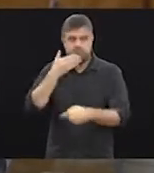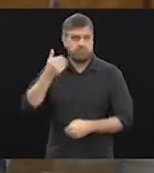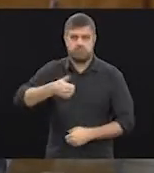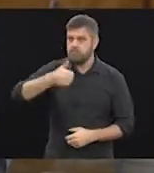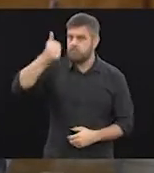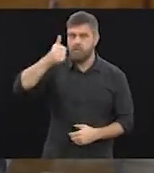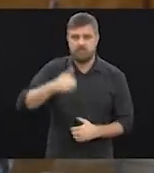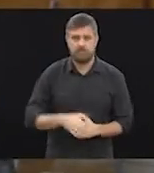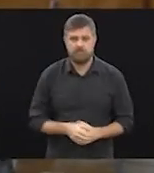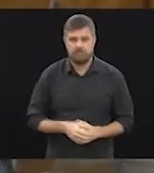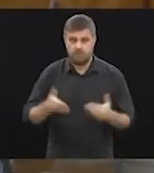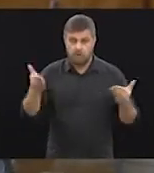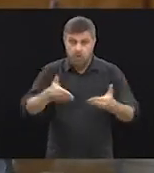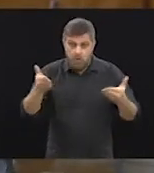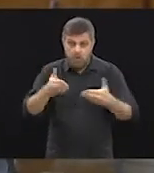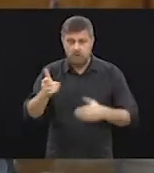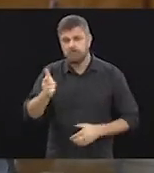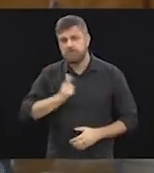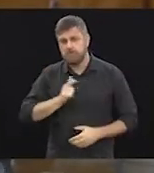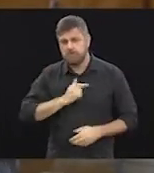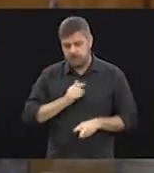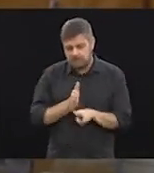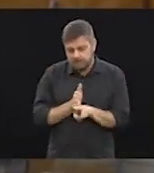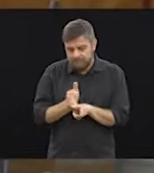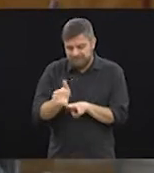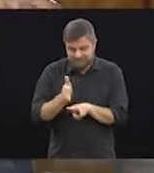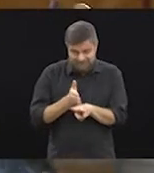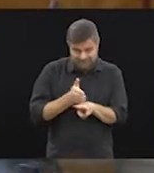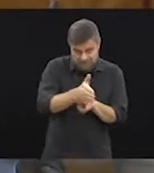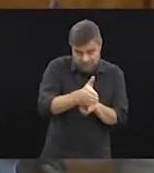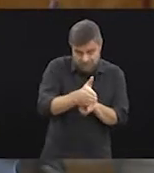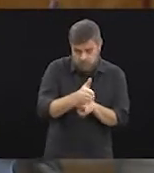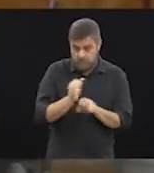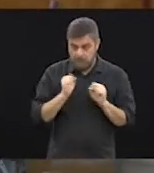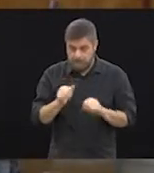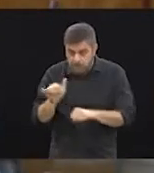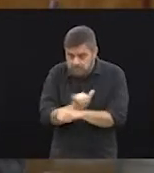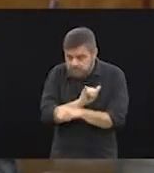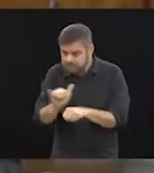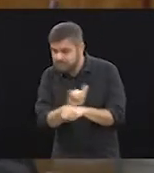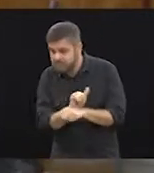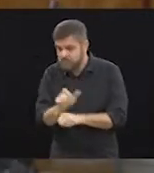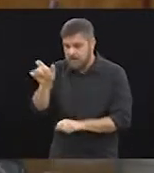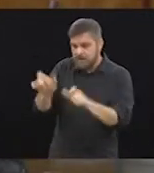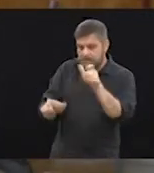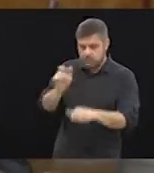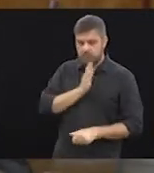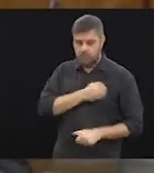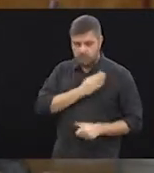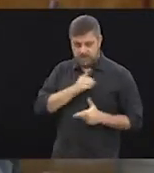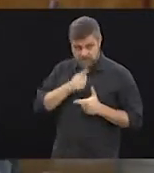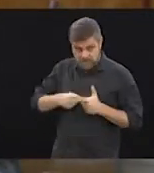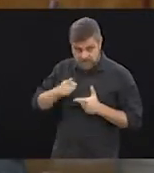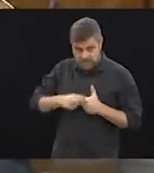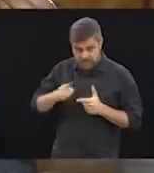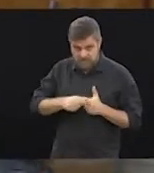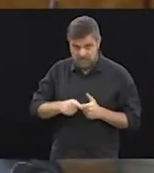bons. Então hoje nós temos duas linhas de tratamento dos pacientes com problemas